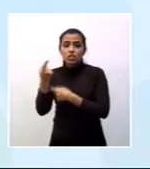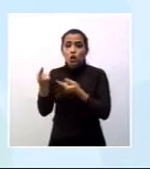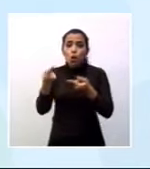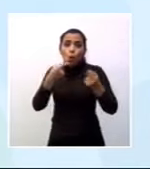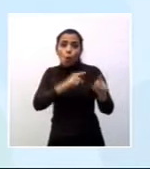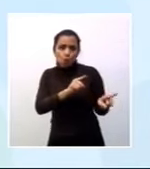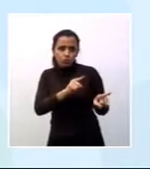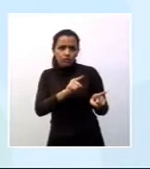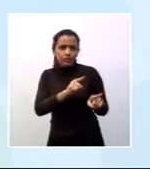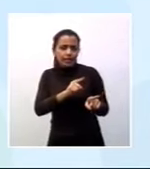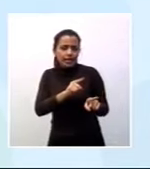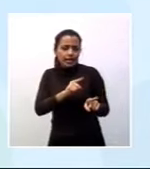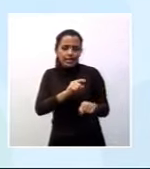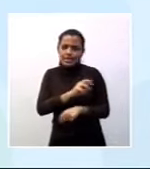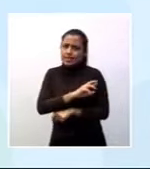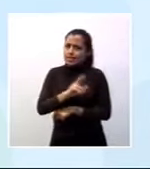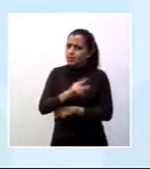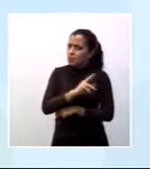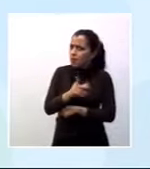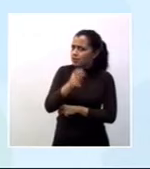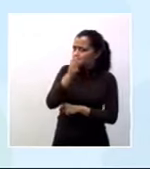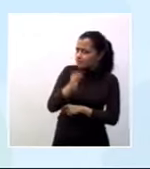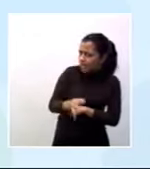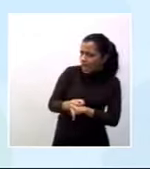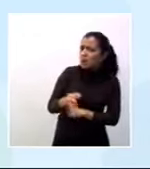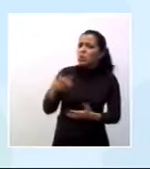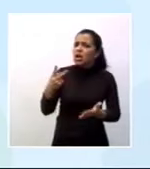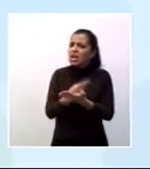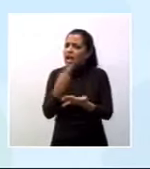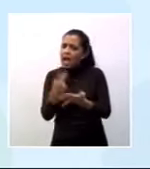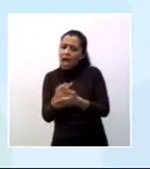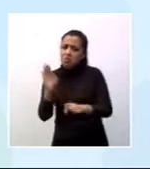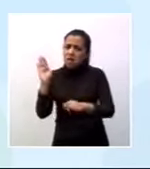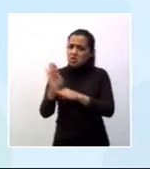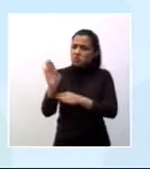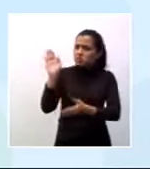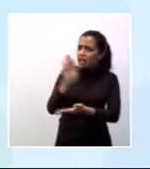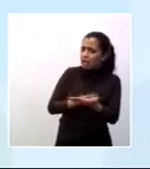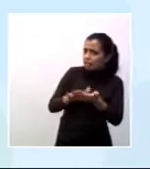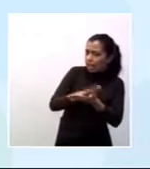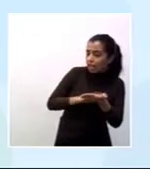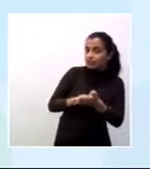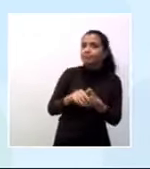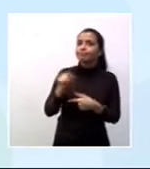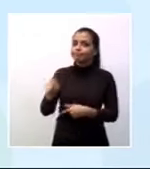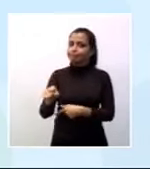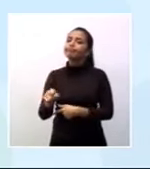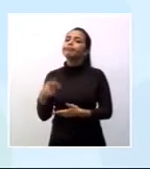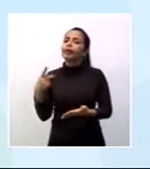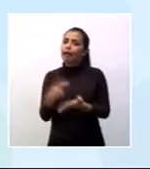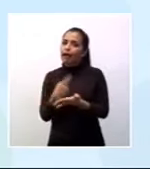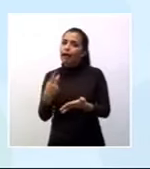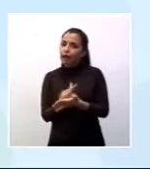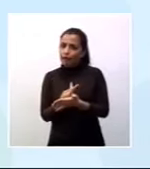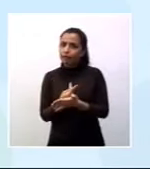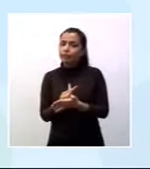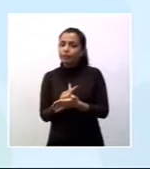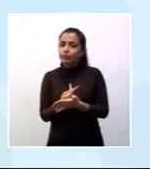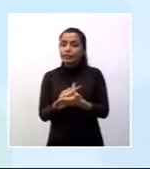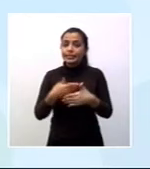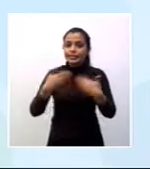sendo que não é opinião da pessoa que tá escrevendo e não realmente uma realidade vamos é assim